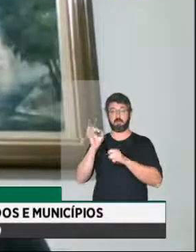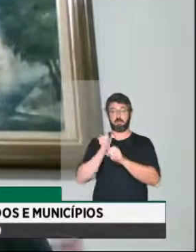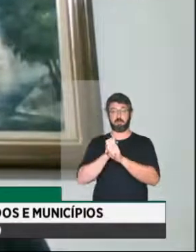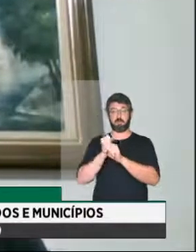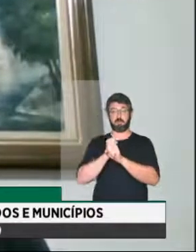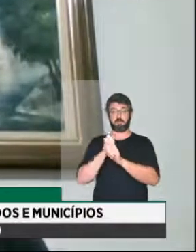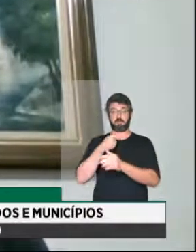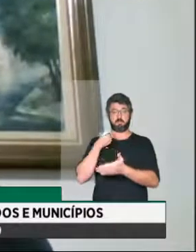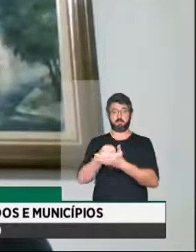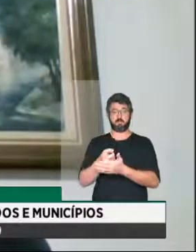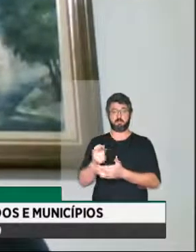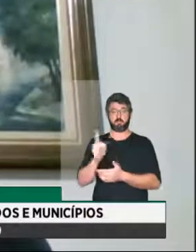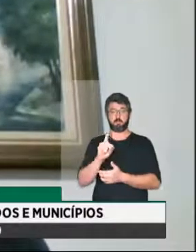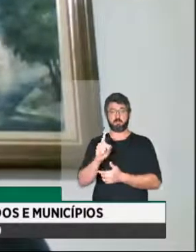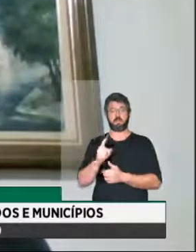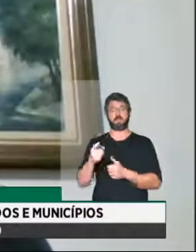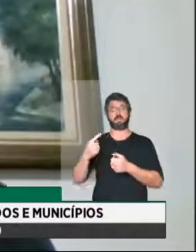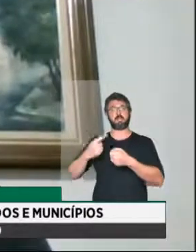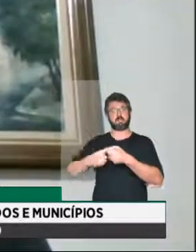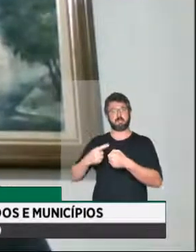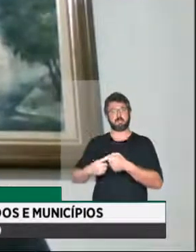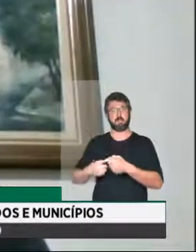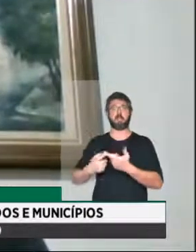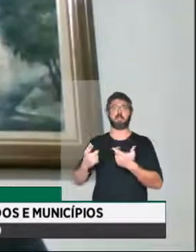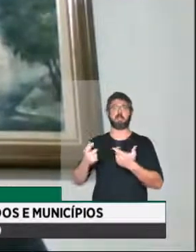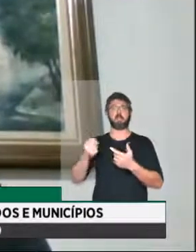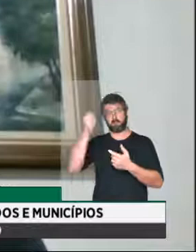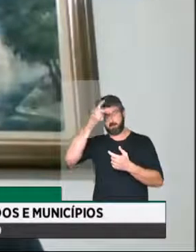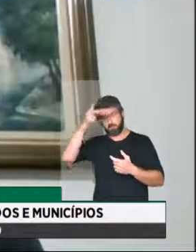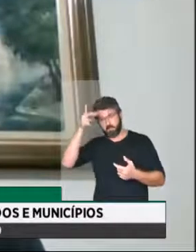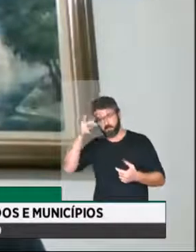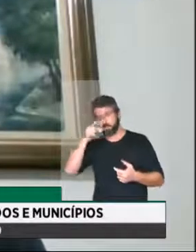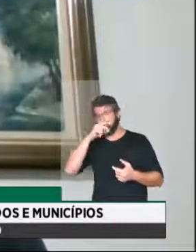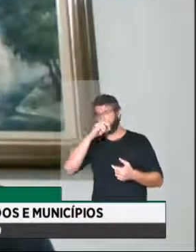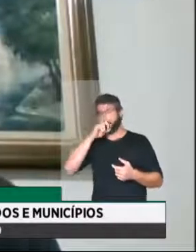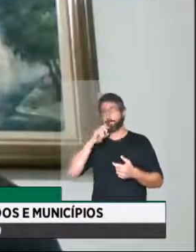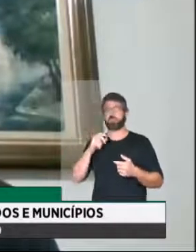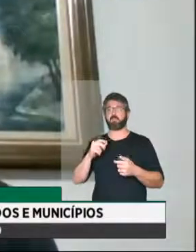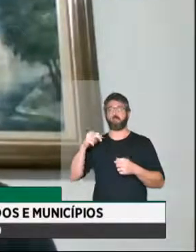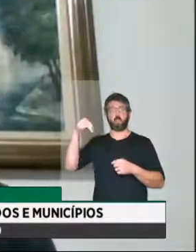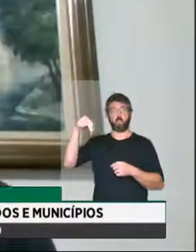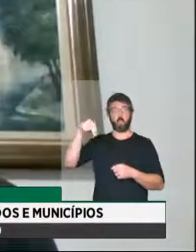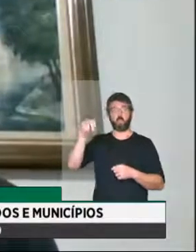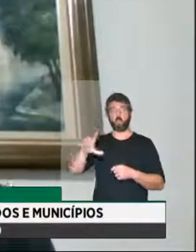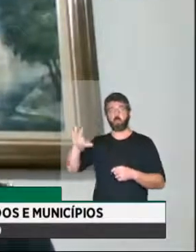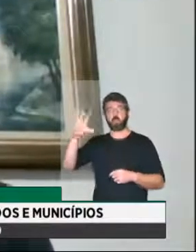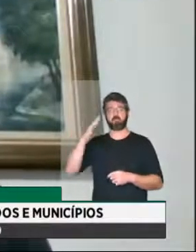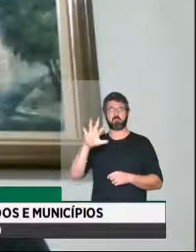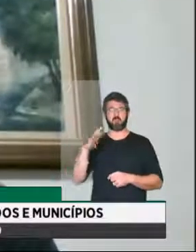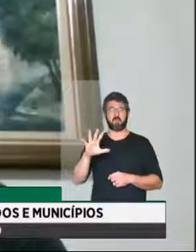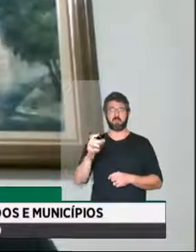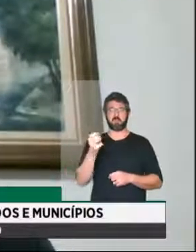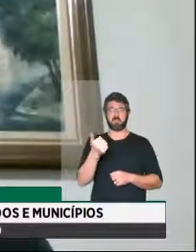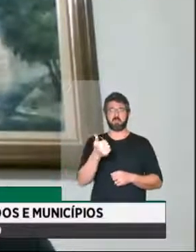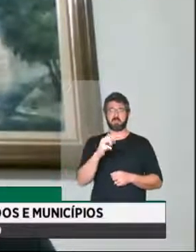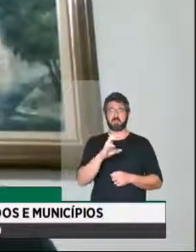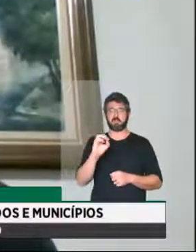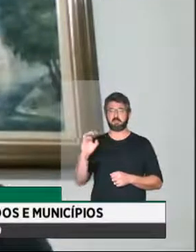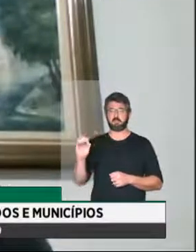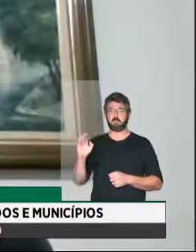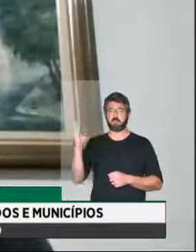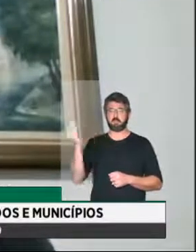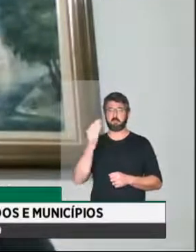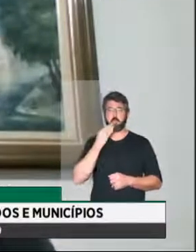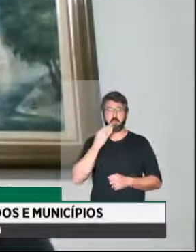pagar devidamente estados e municípios, particularmente do Norte e do Nordeste. São cerca de mais de 100 bilhões